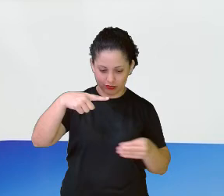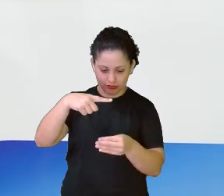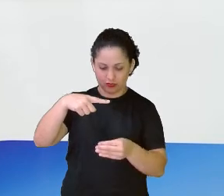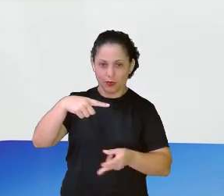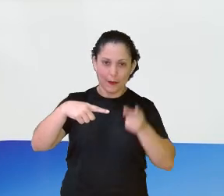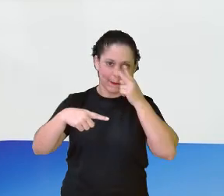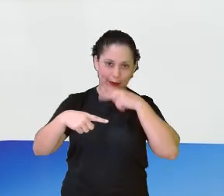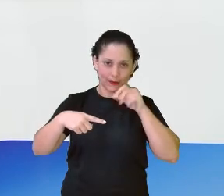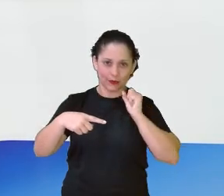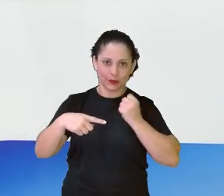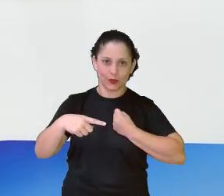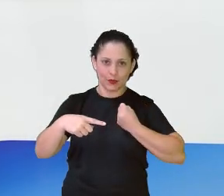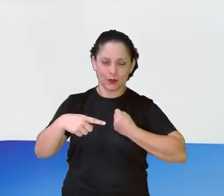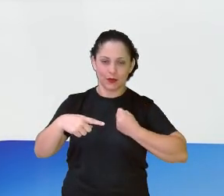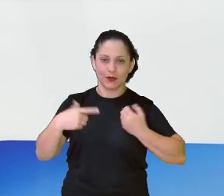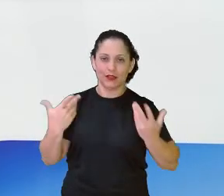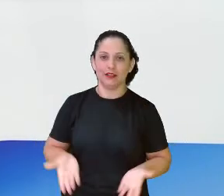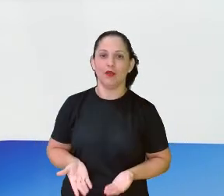total, ele leu